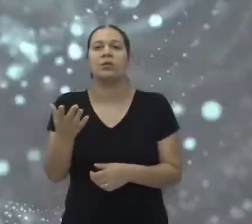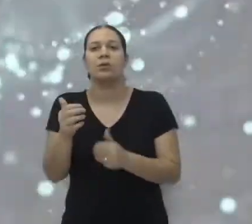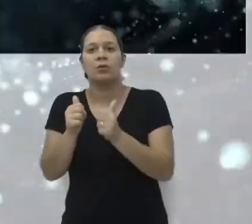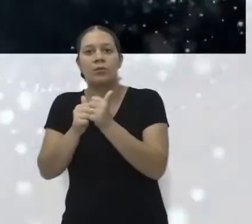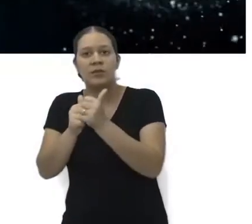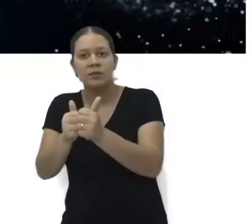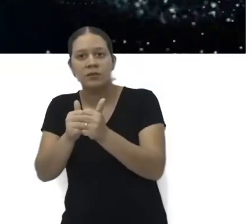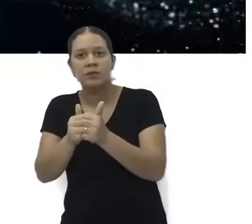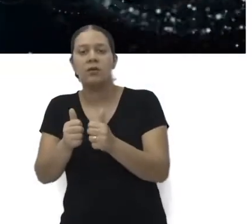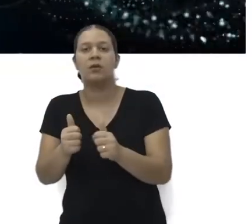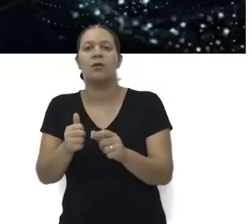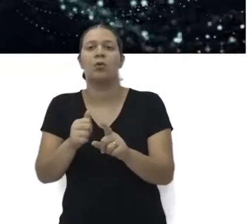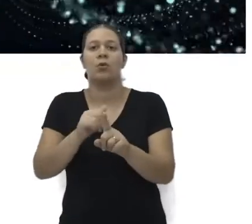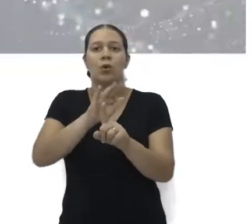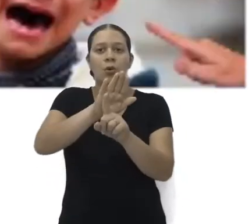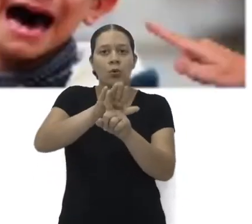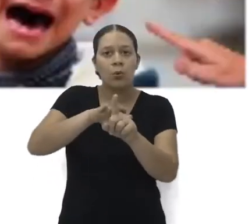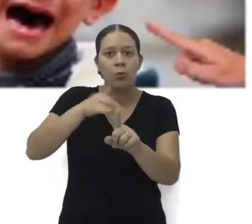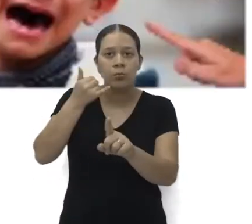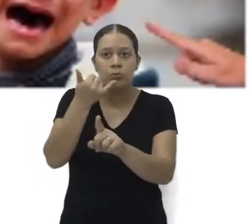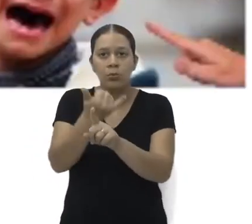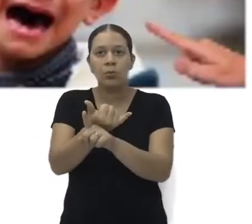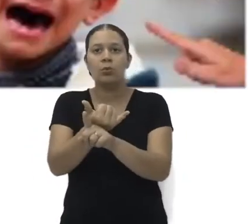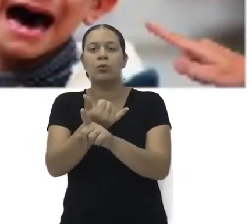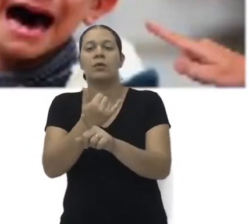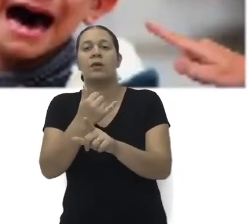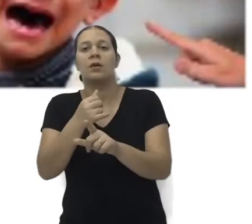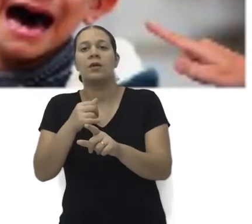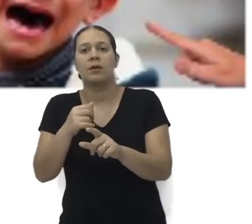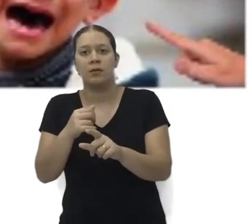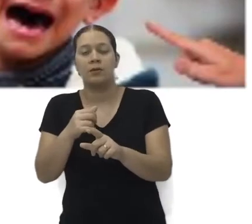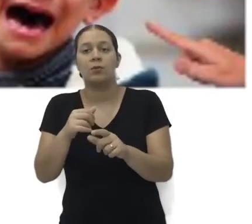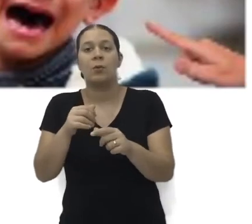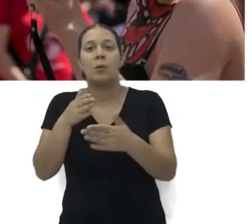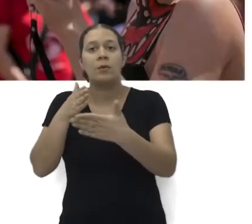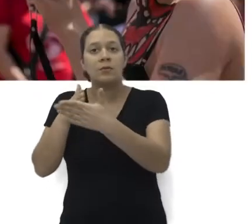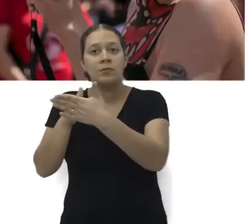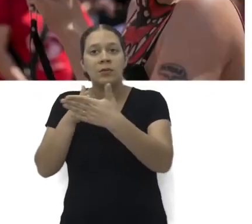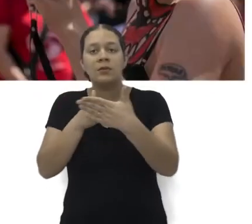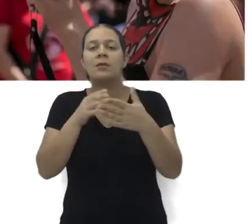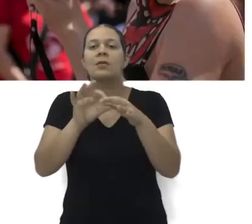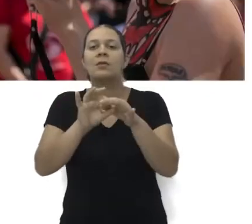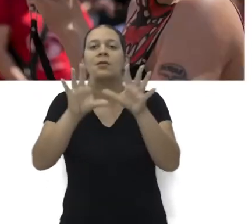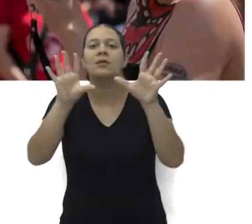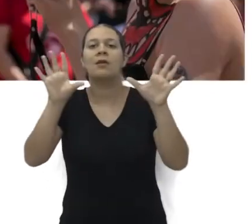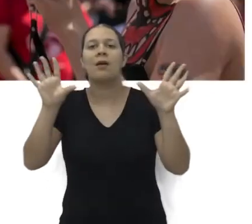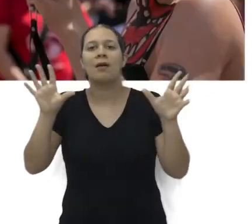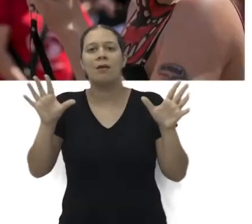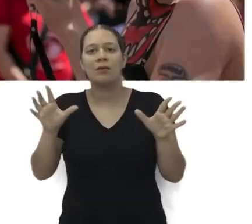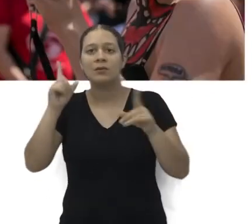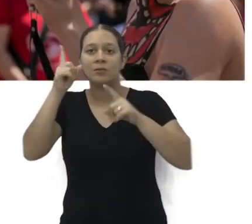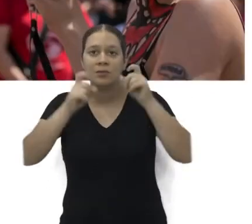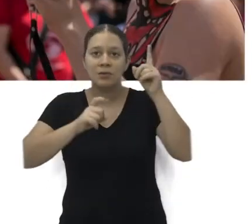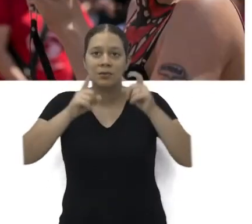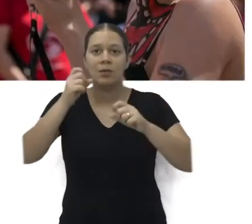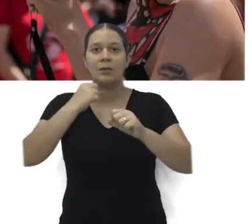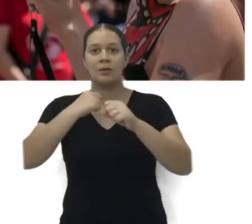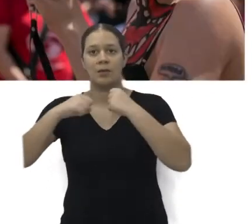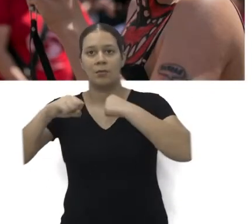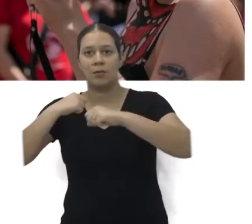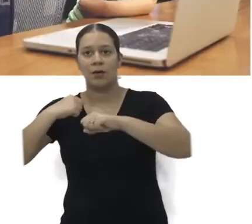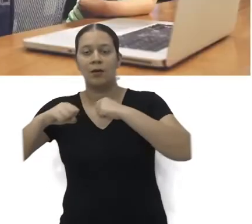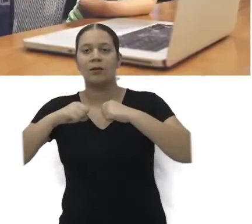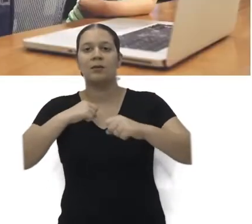ódio, perseguições como bullying, refletir sobre os limites entre liberdade de expressão, aprender a debater